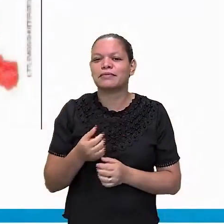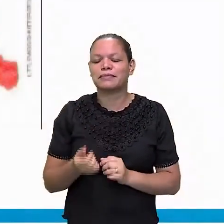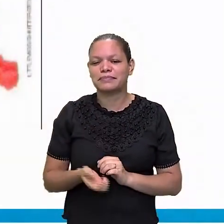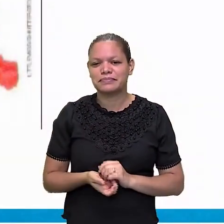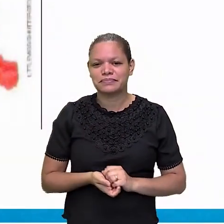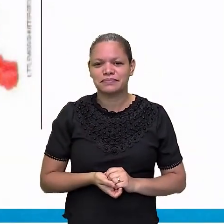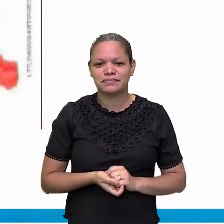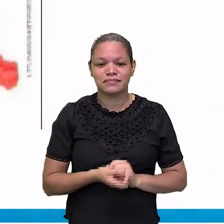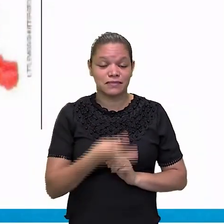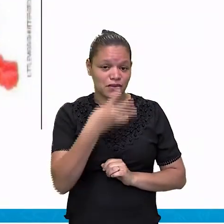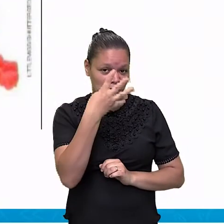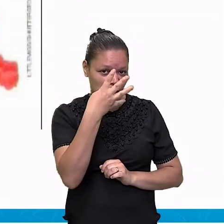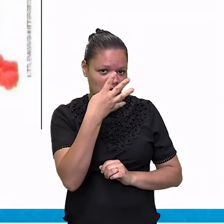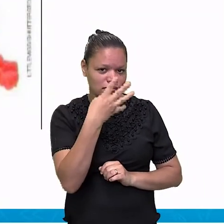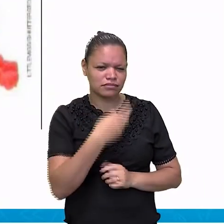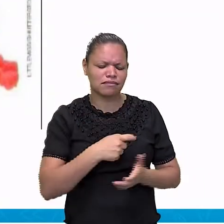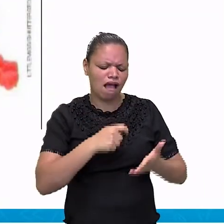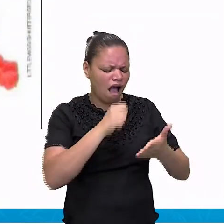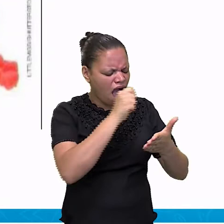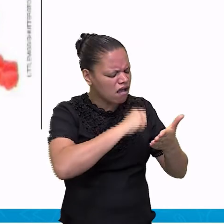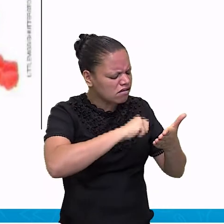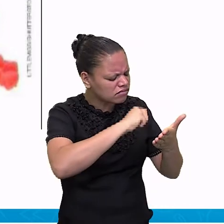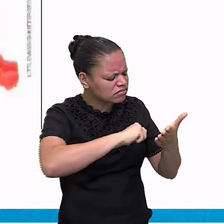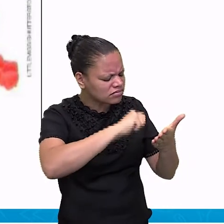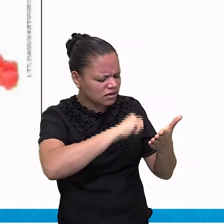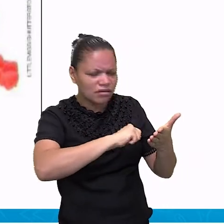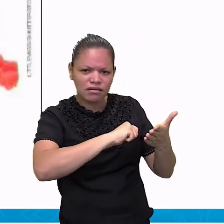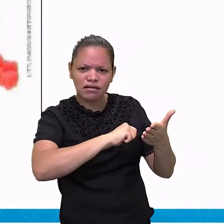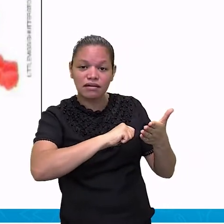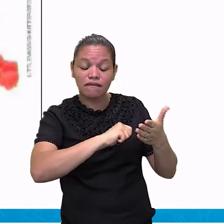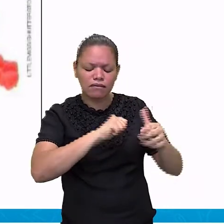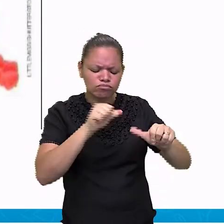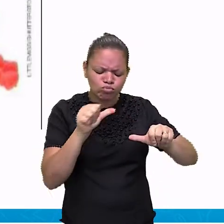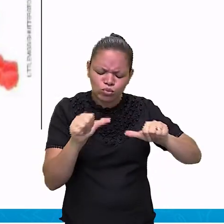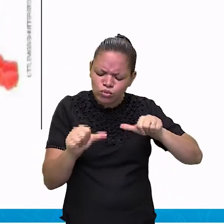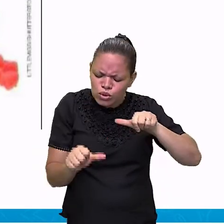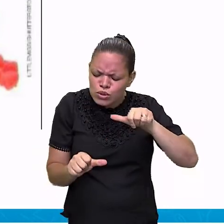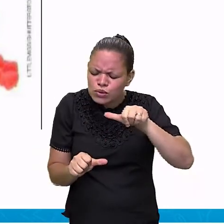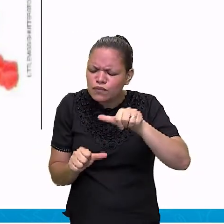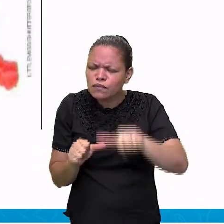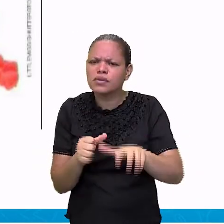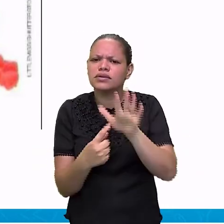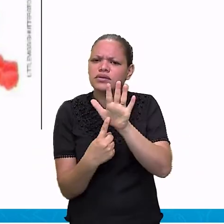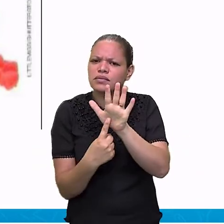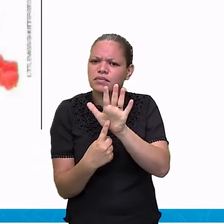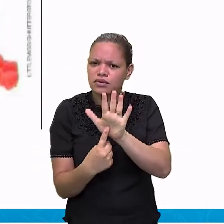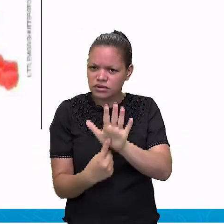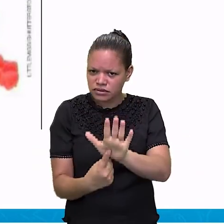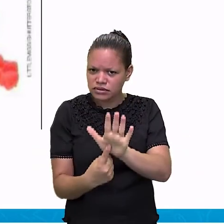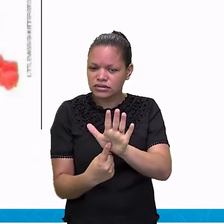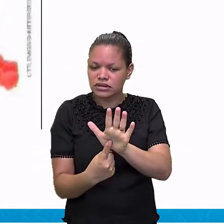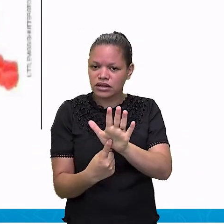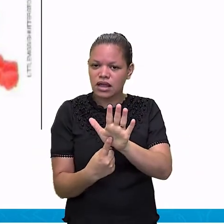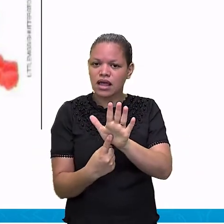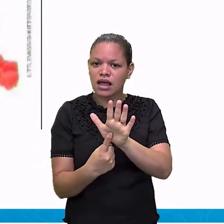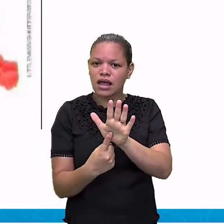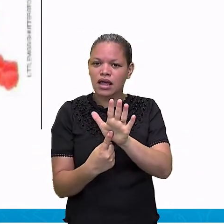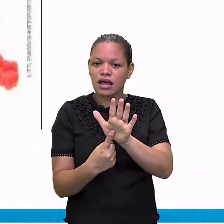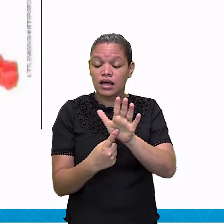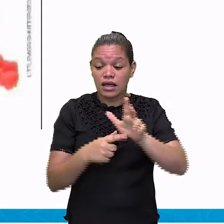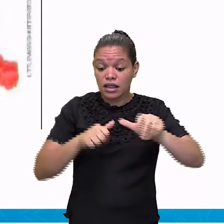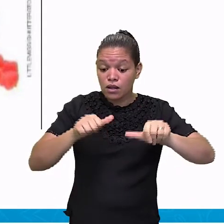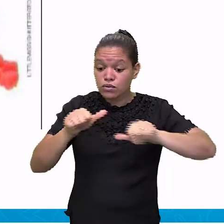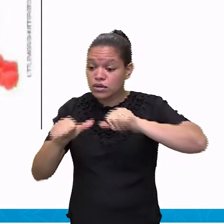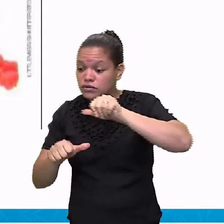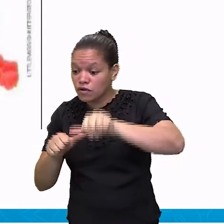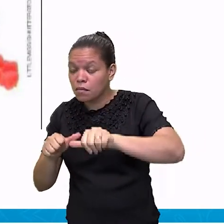4. Escreva se a mudança representada é mudança de forma ou é uma mistura. Se